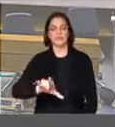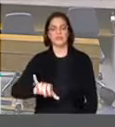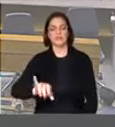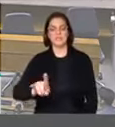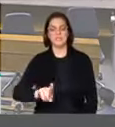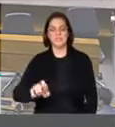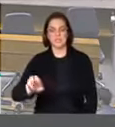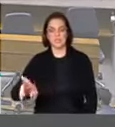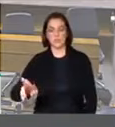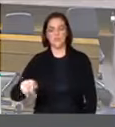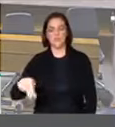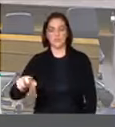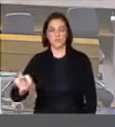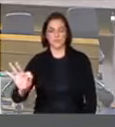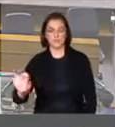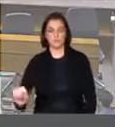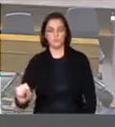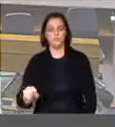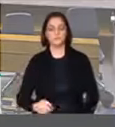Eliseu Neto,